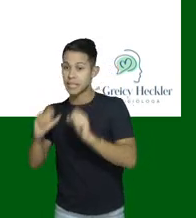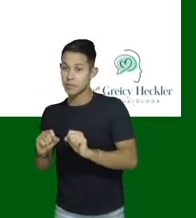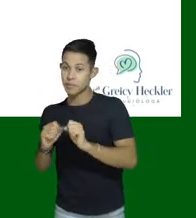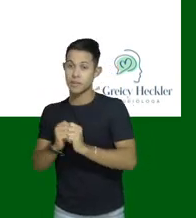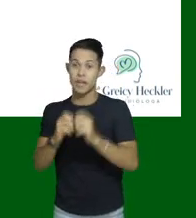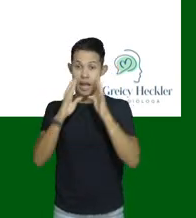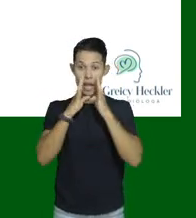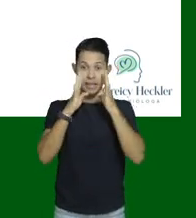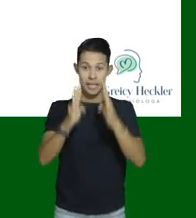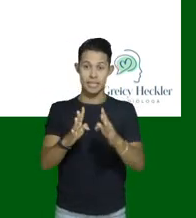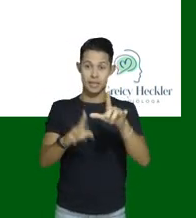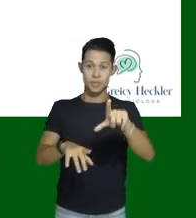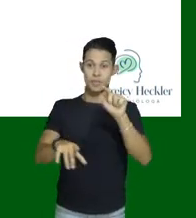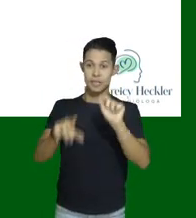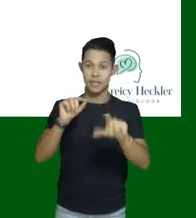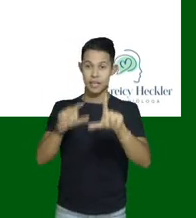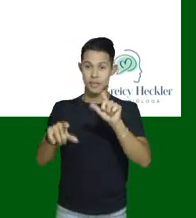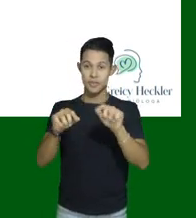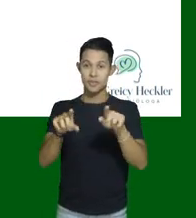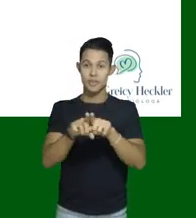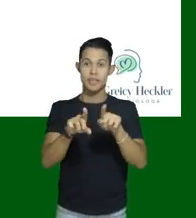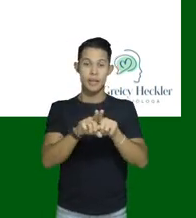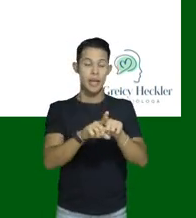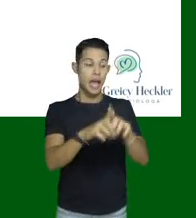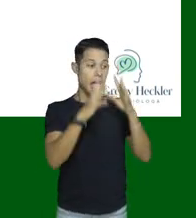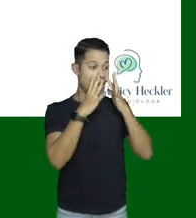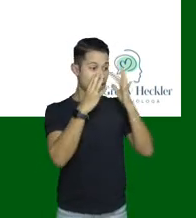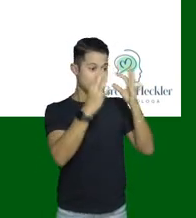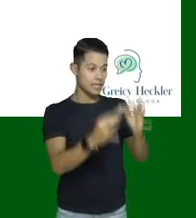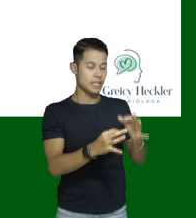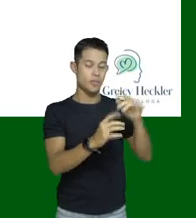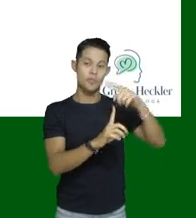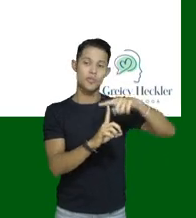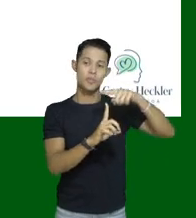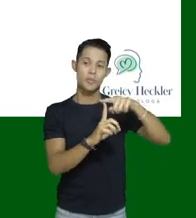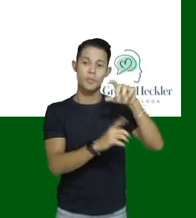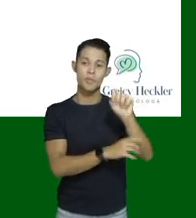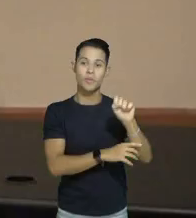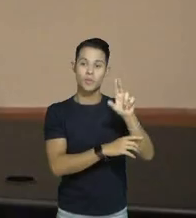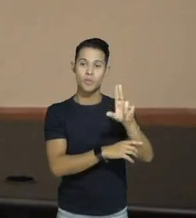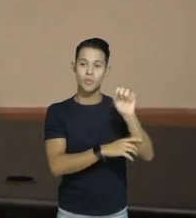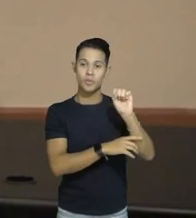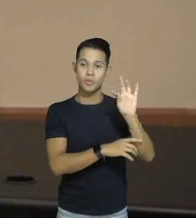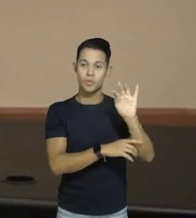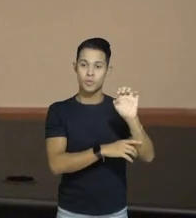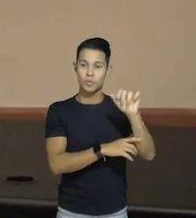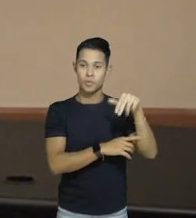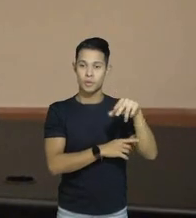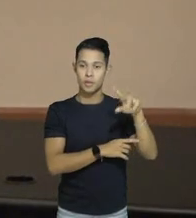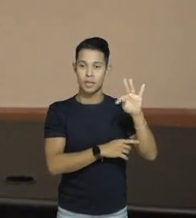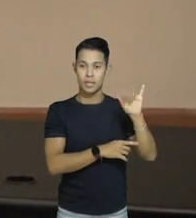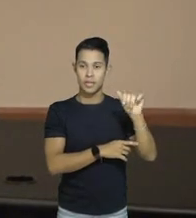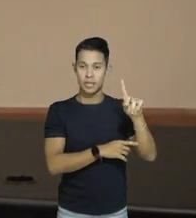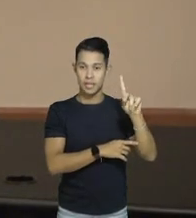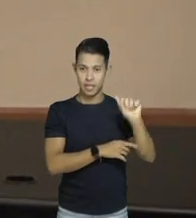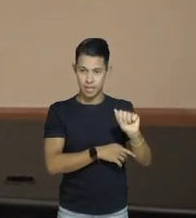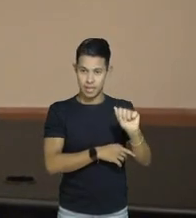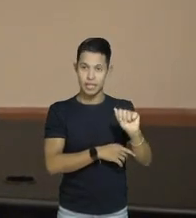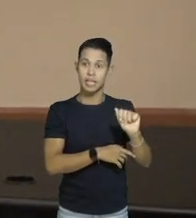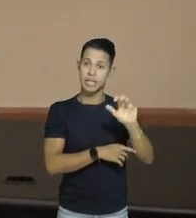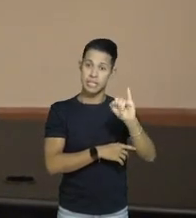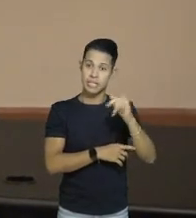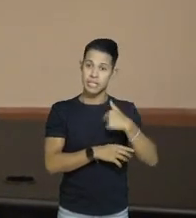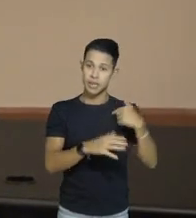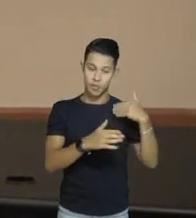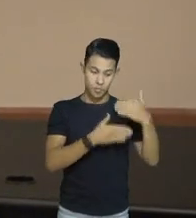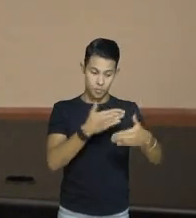vai ajudar na atenção sustentada, porque uma vez que eu processo melhor, ou processo bem, eu consigo também manter meu foco